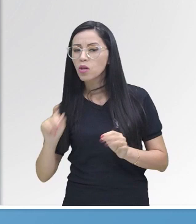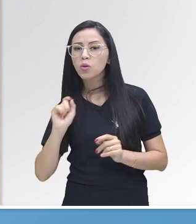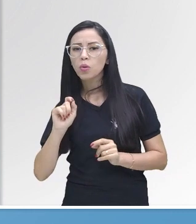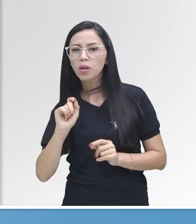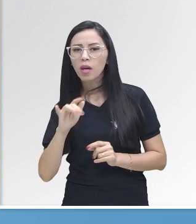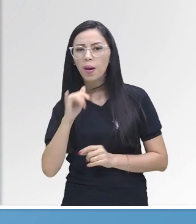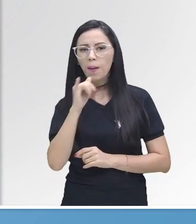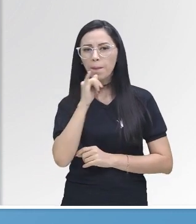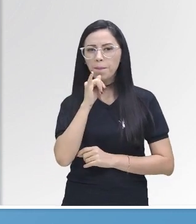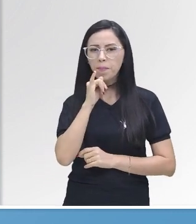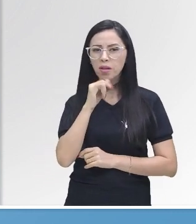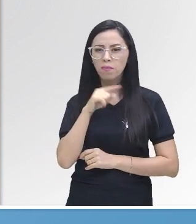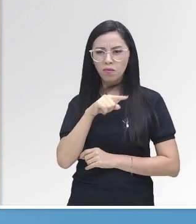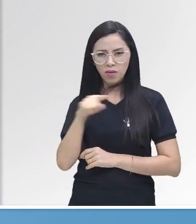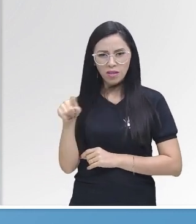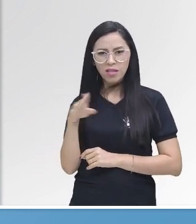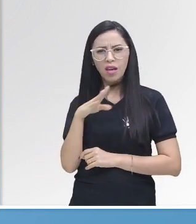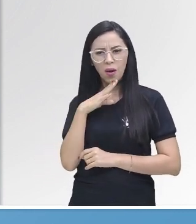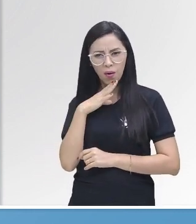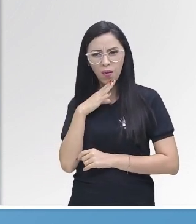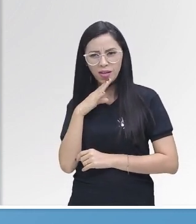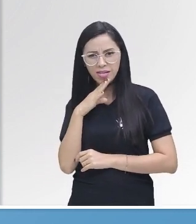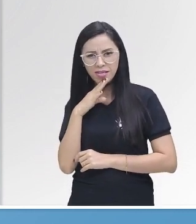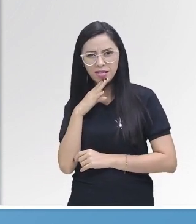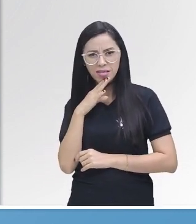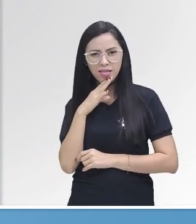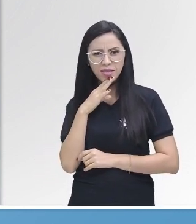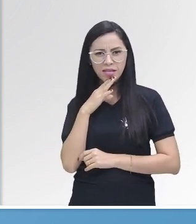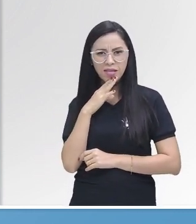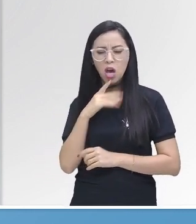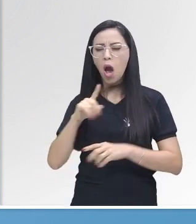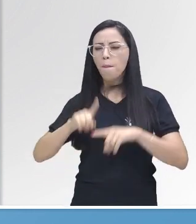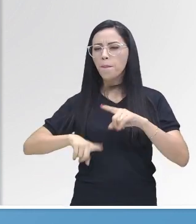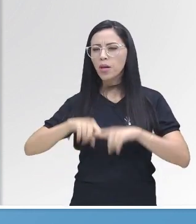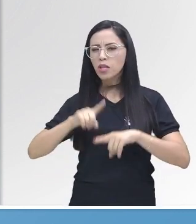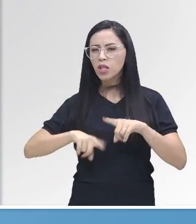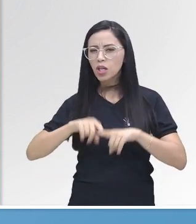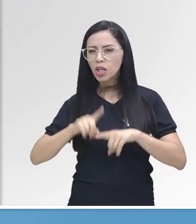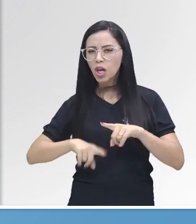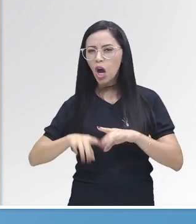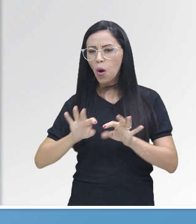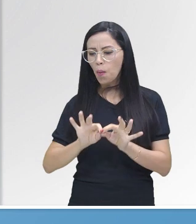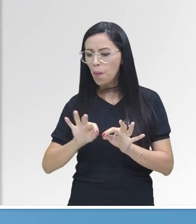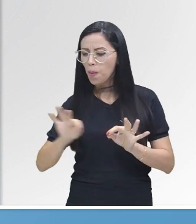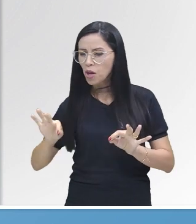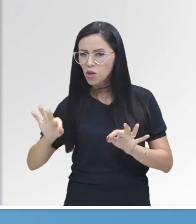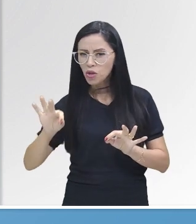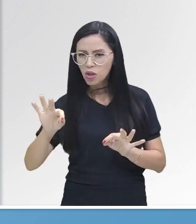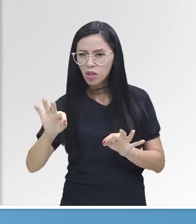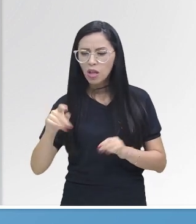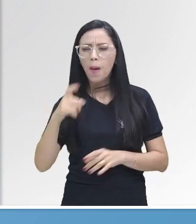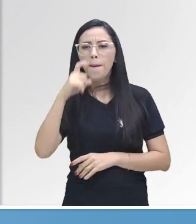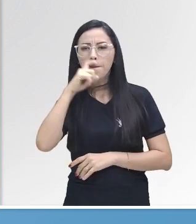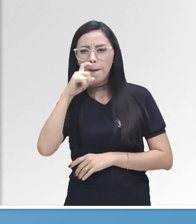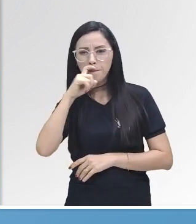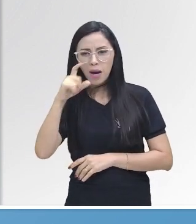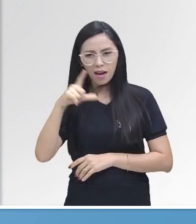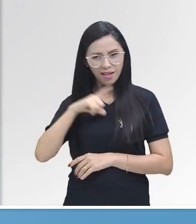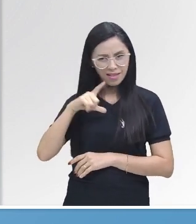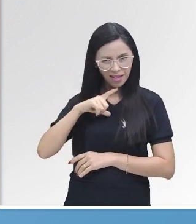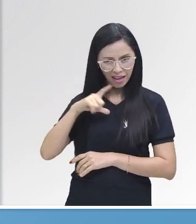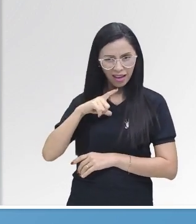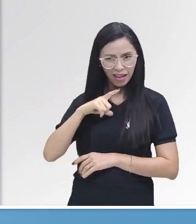de medidas convencionais? Sim, quantos desses seu pai tem na sua casa, usa naquela obra,